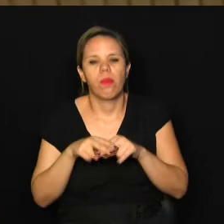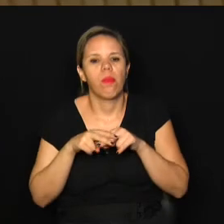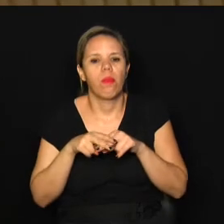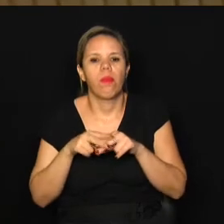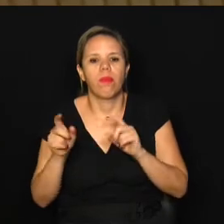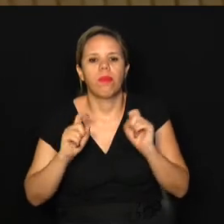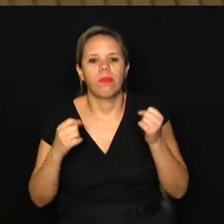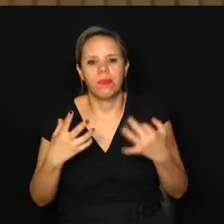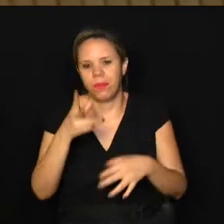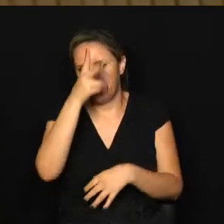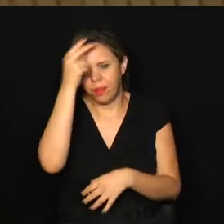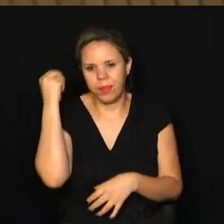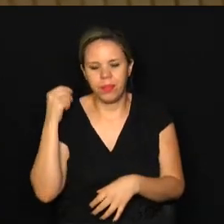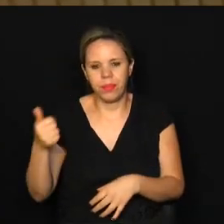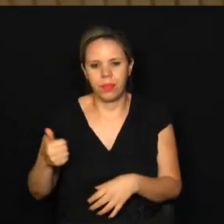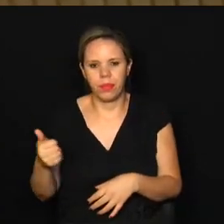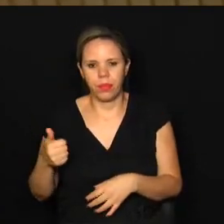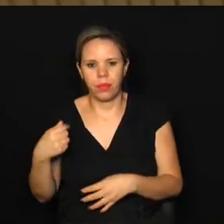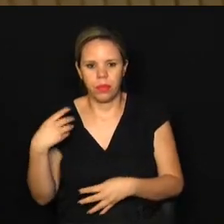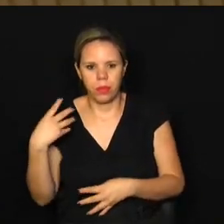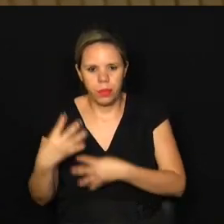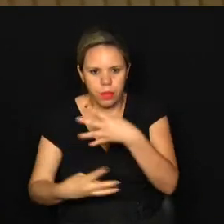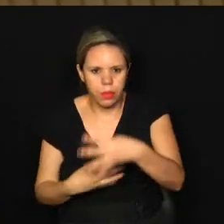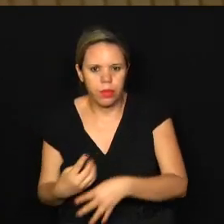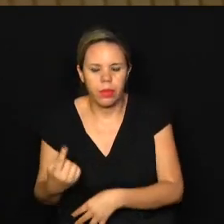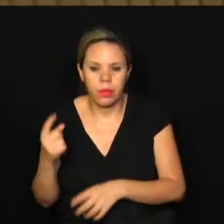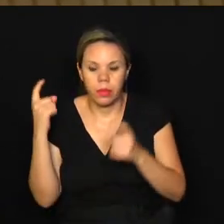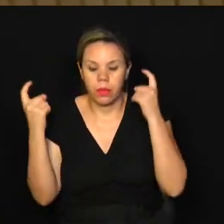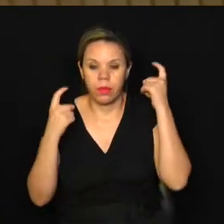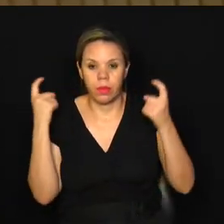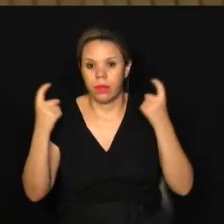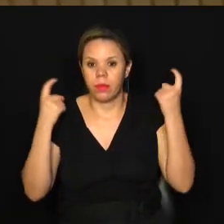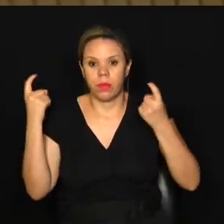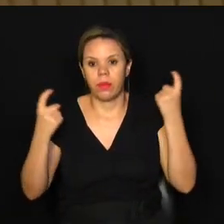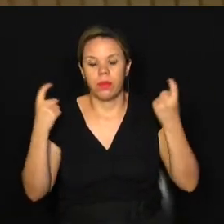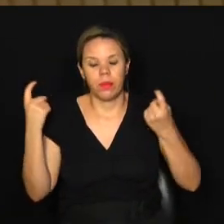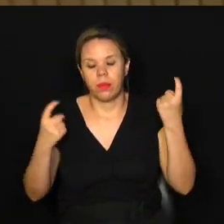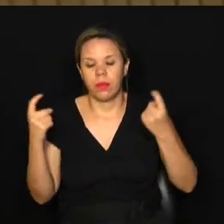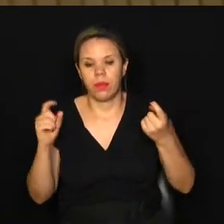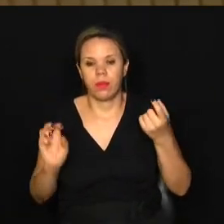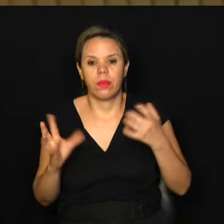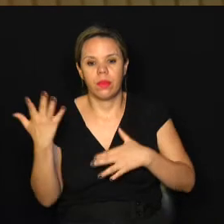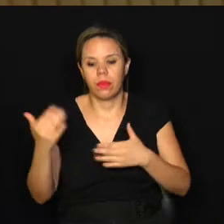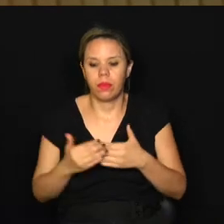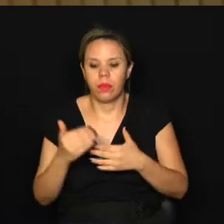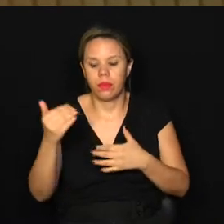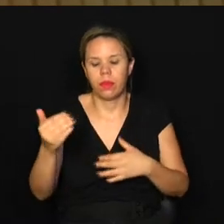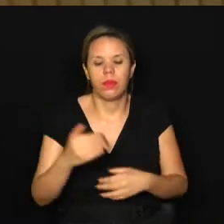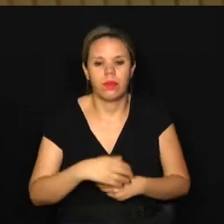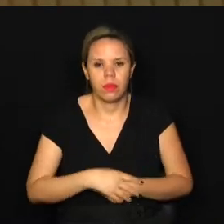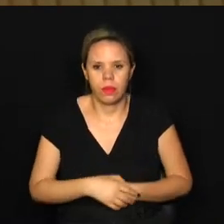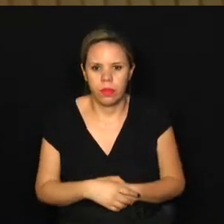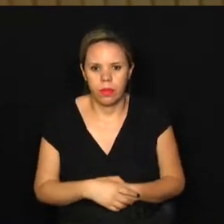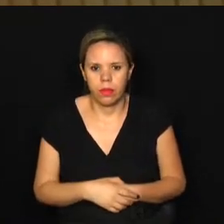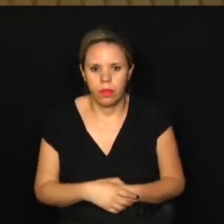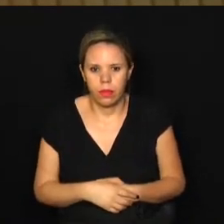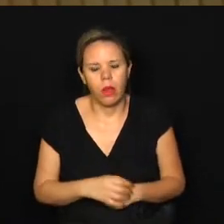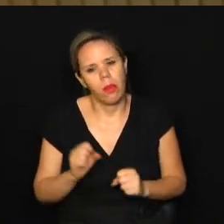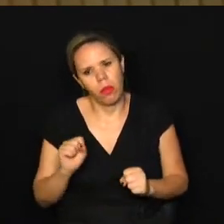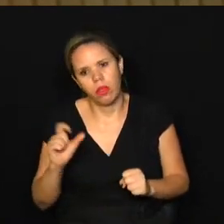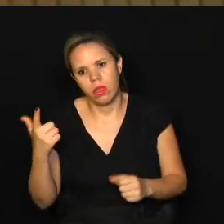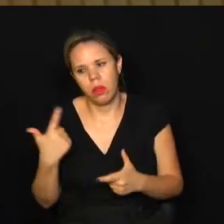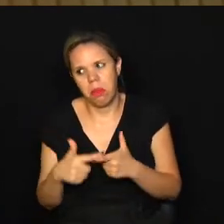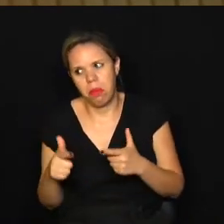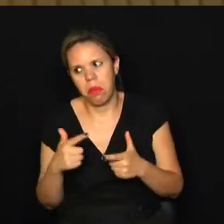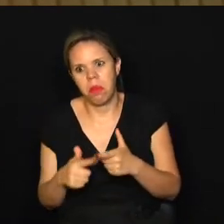audiência pública do primeiro quadrimestre, era uma preocupação muito grande em relação ao que viria pela frente. Podia ser uma tempestade